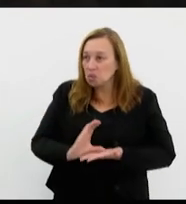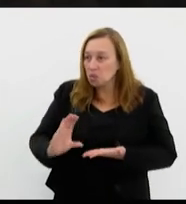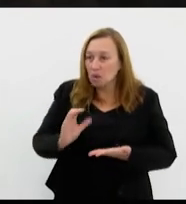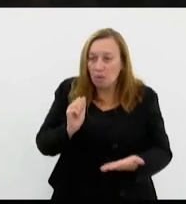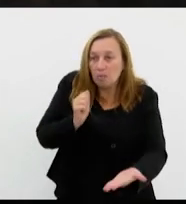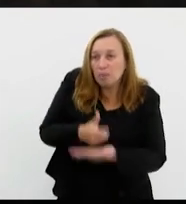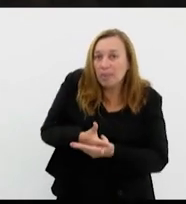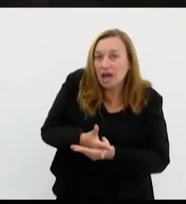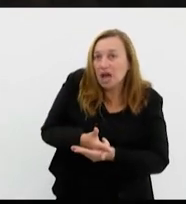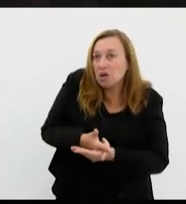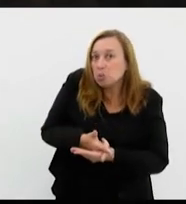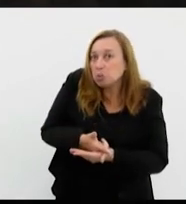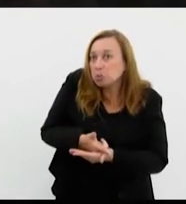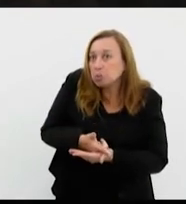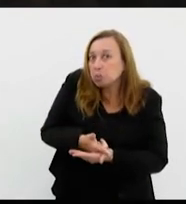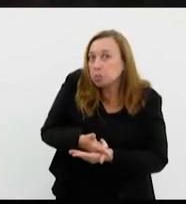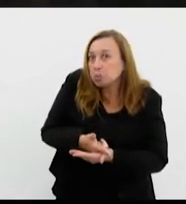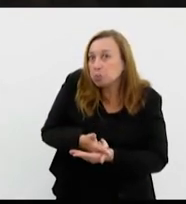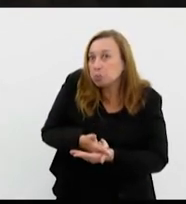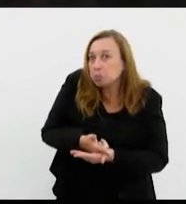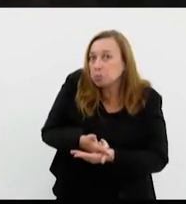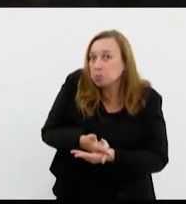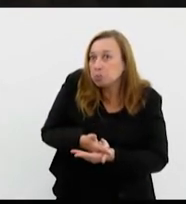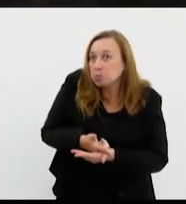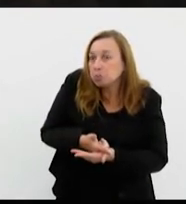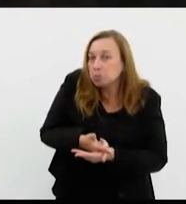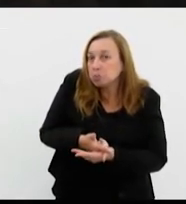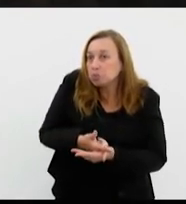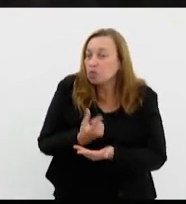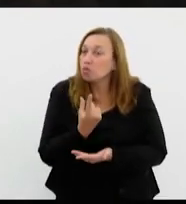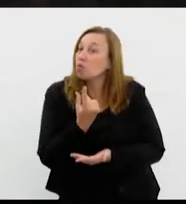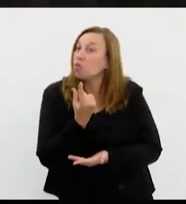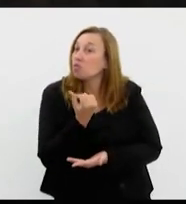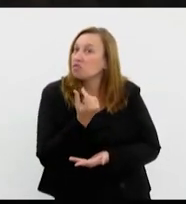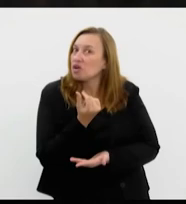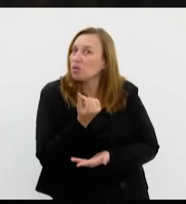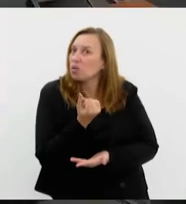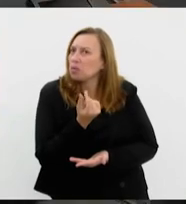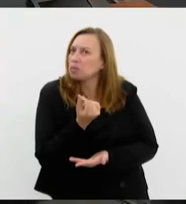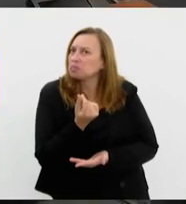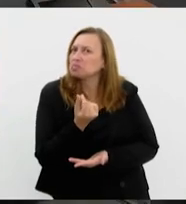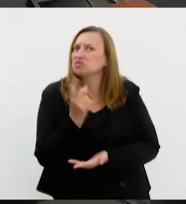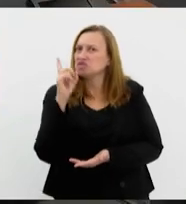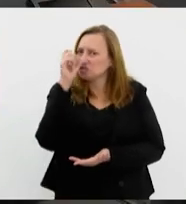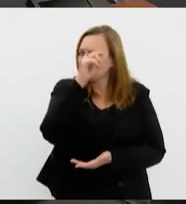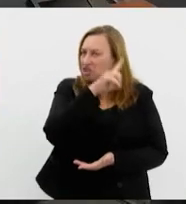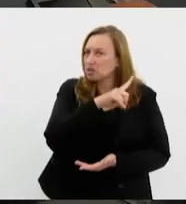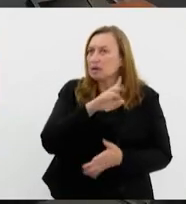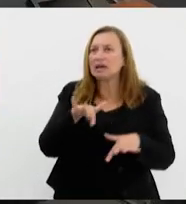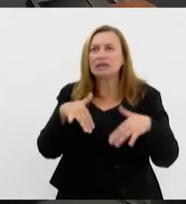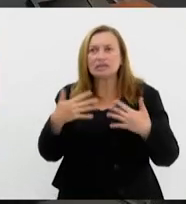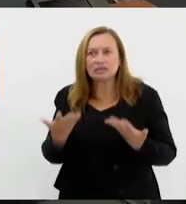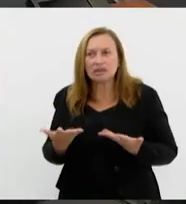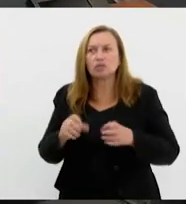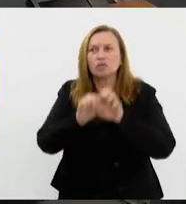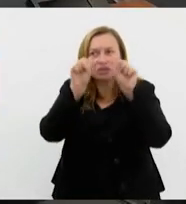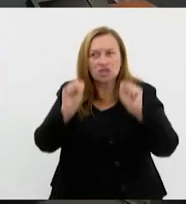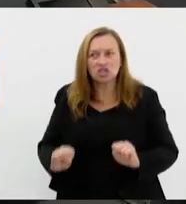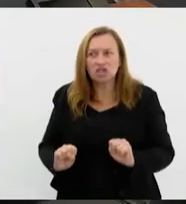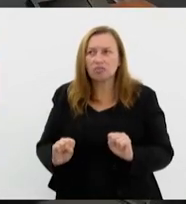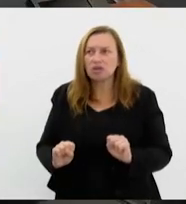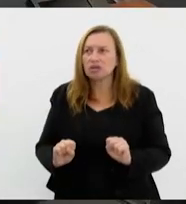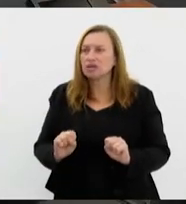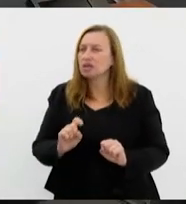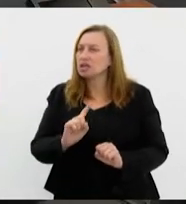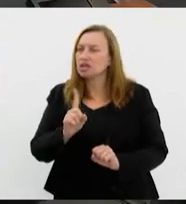pagar a conta ou para pagar a tarifa, colapso. Então, já é um sistema também que não